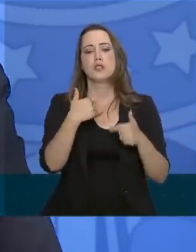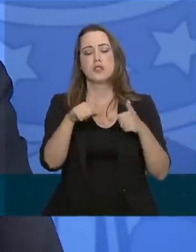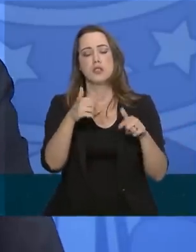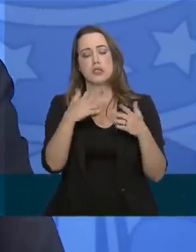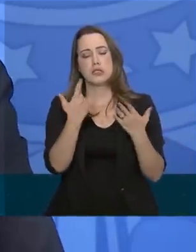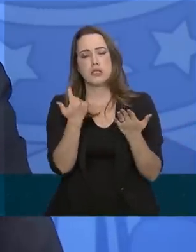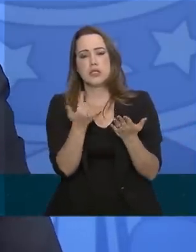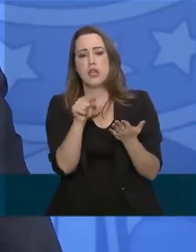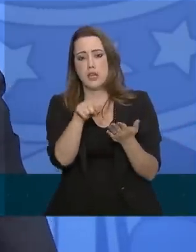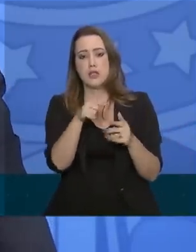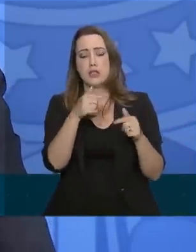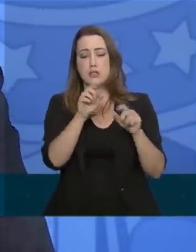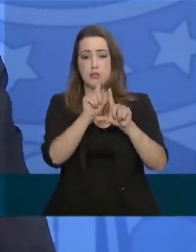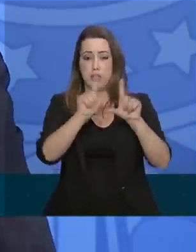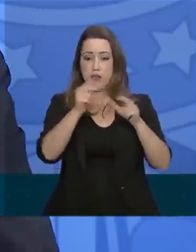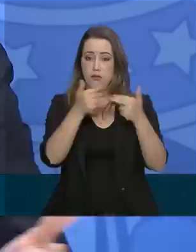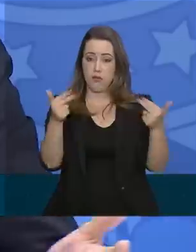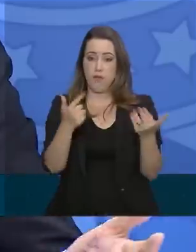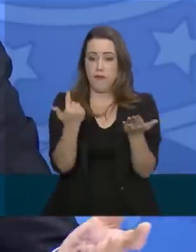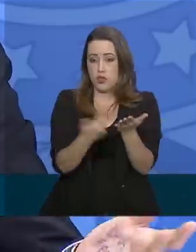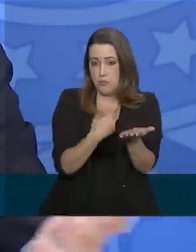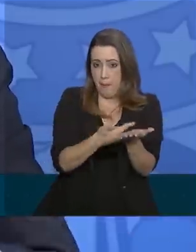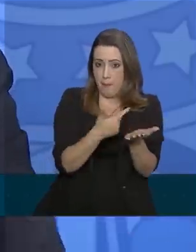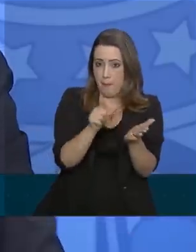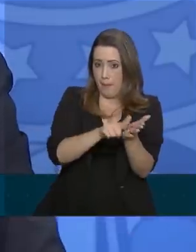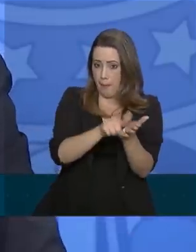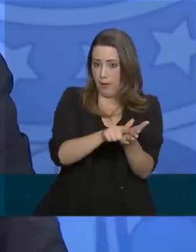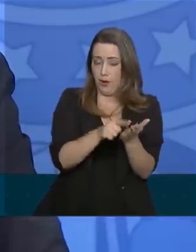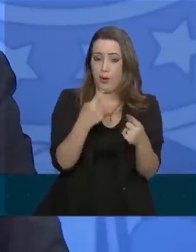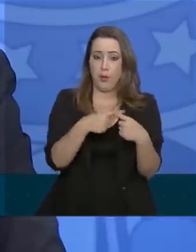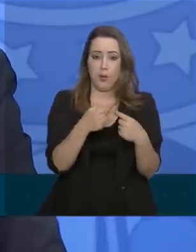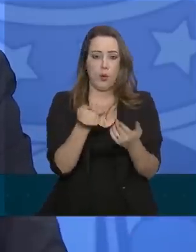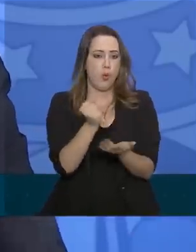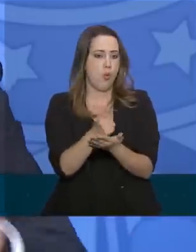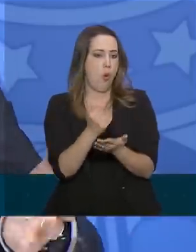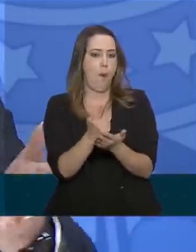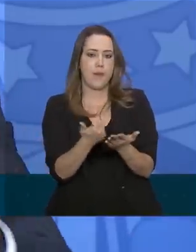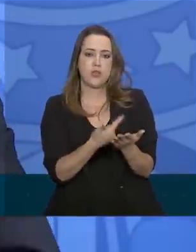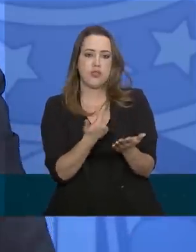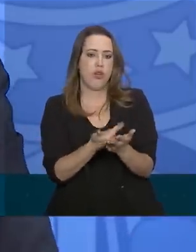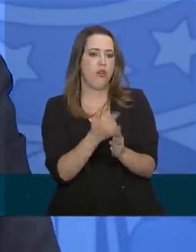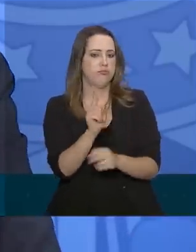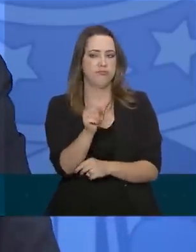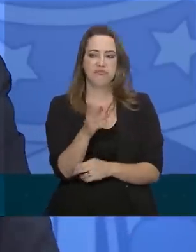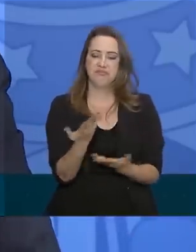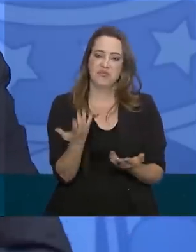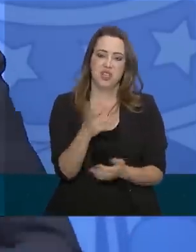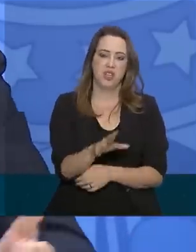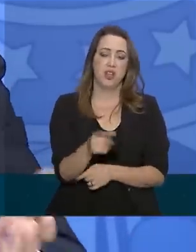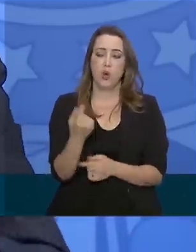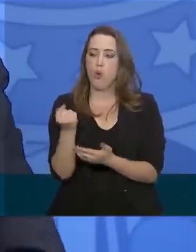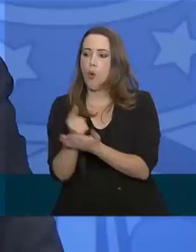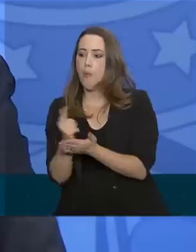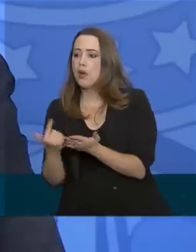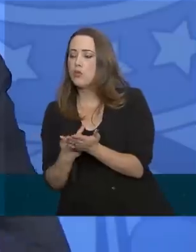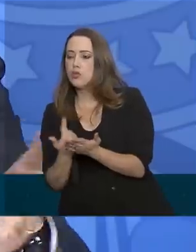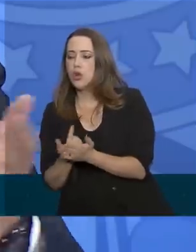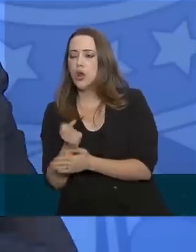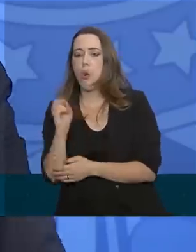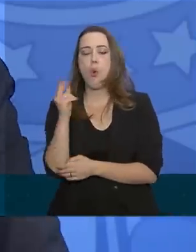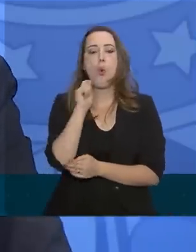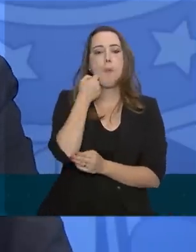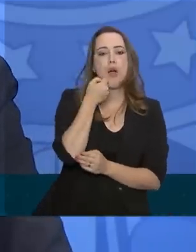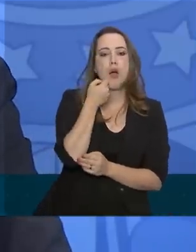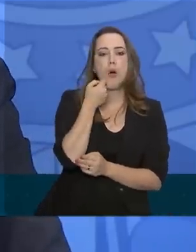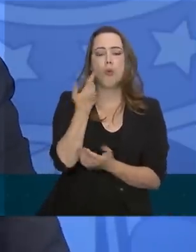caído o número de pessoas que compram jornais porque a economia não anda entre comprar um jornal e um pão cara vai comprar um pouco num